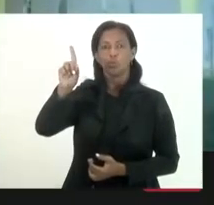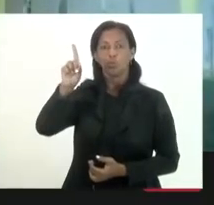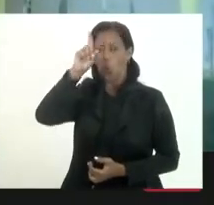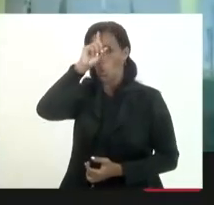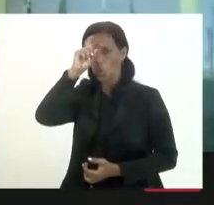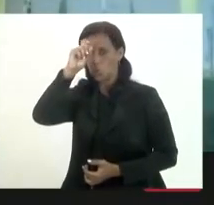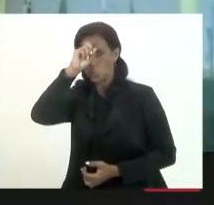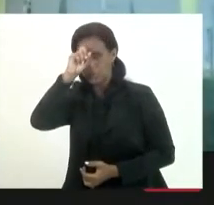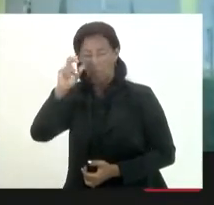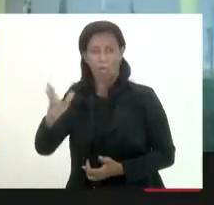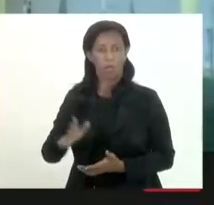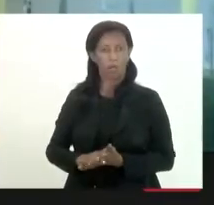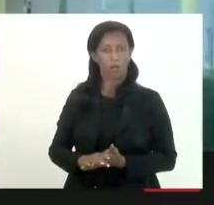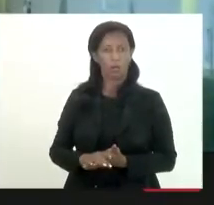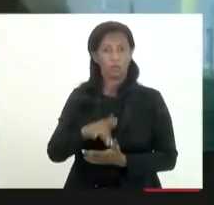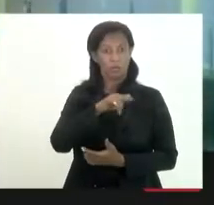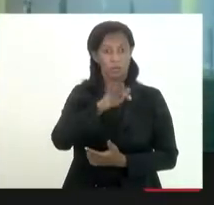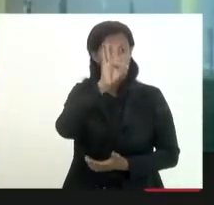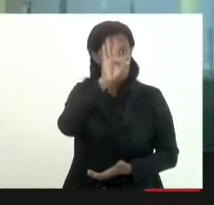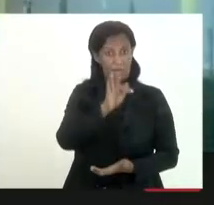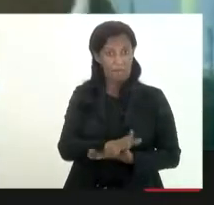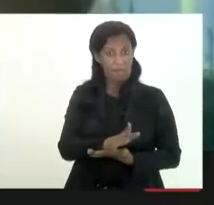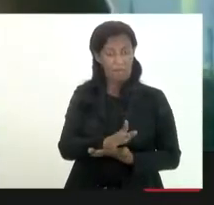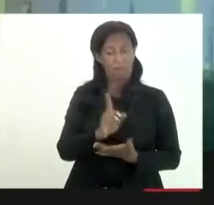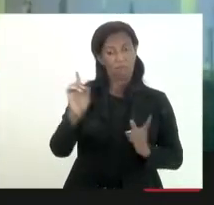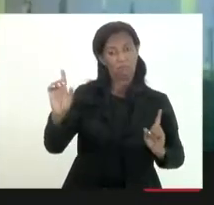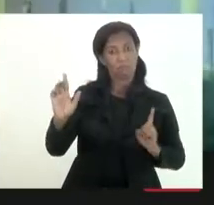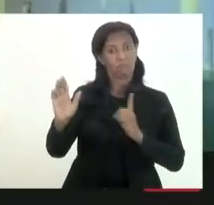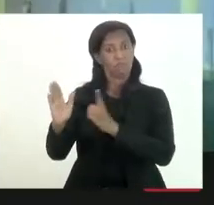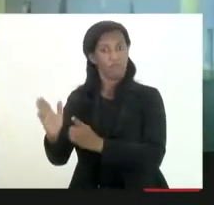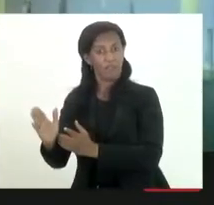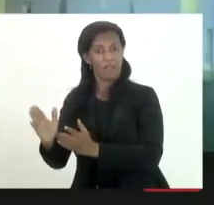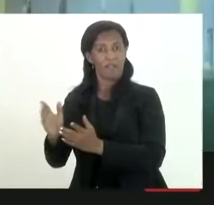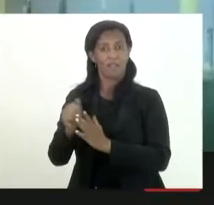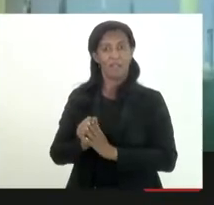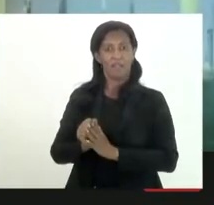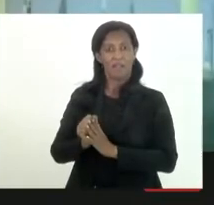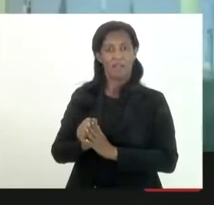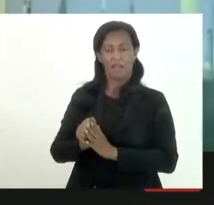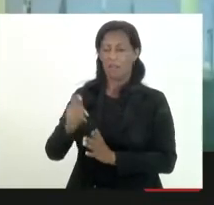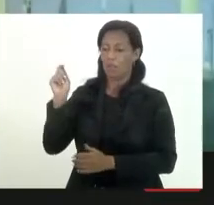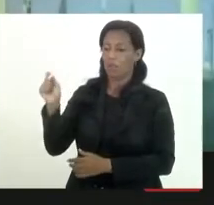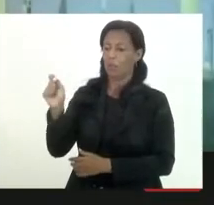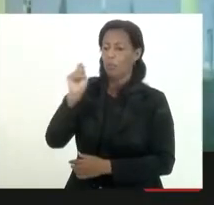do seu credo está ali e vai lá e dá uma extrema-unção.